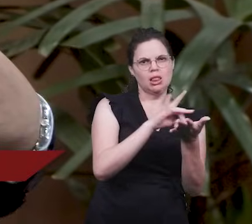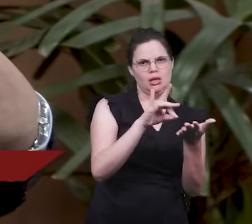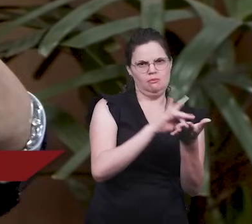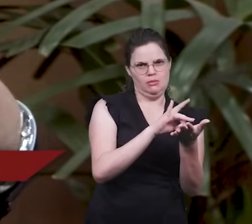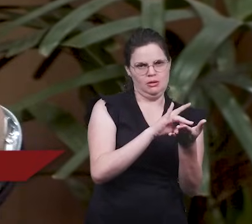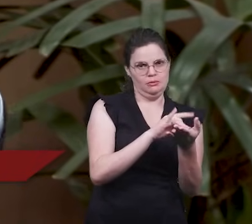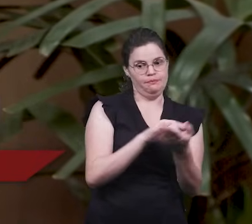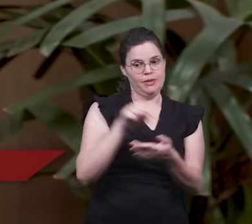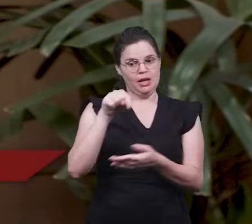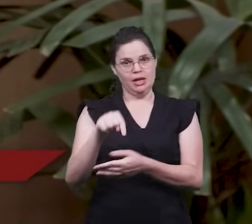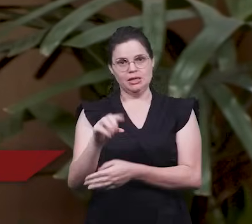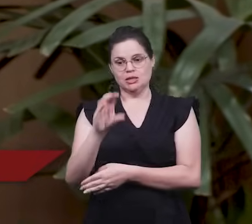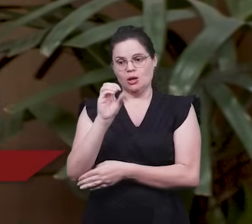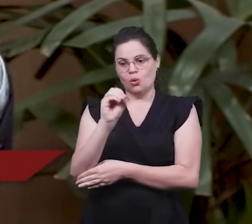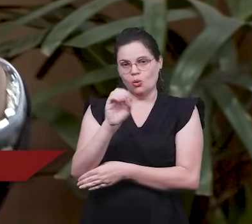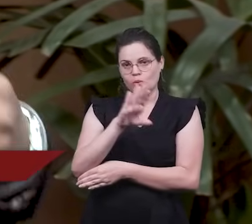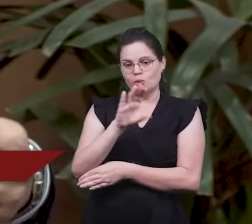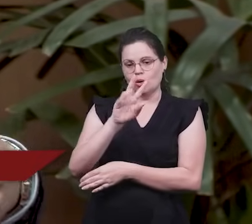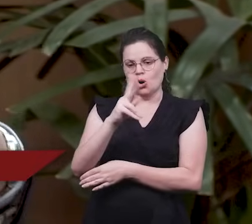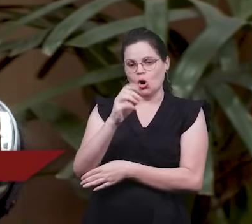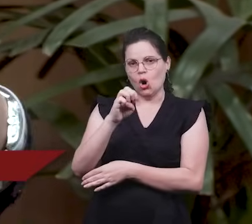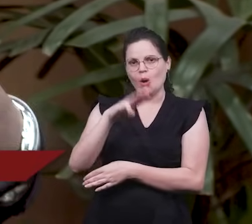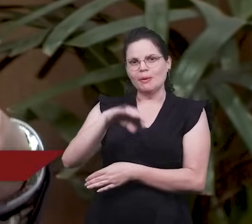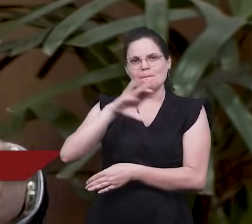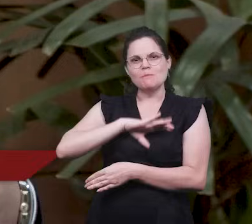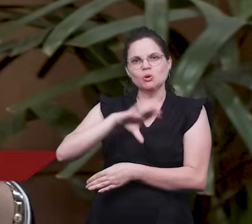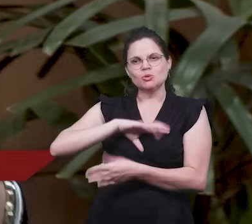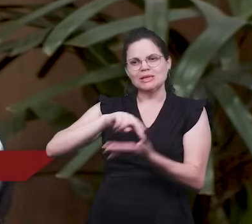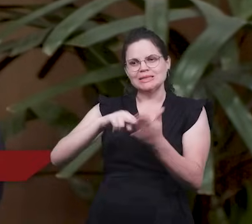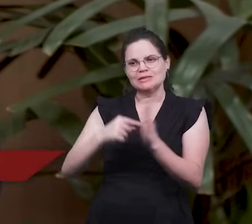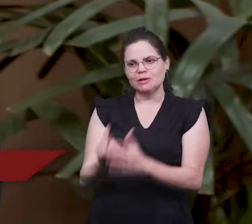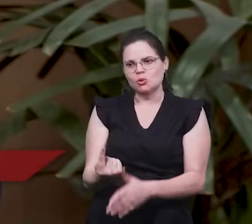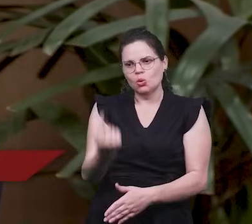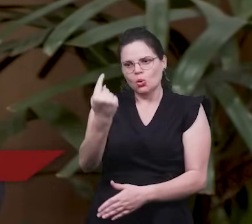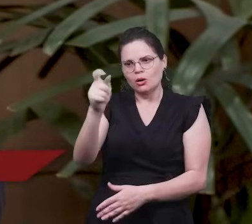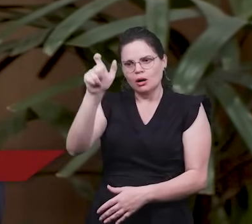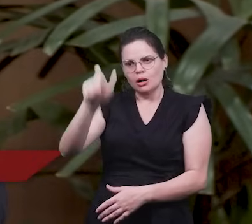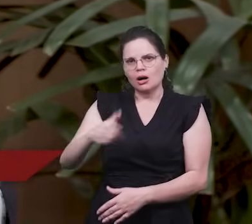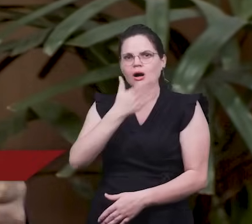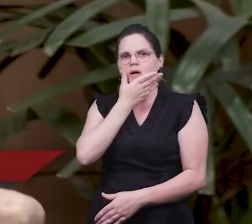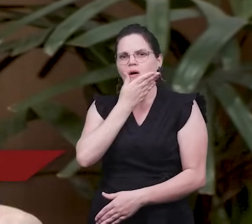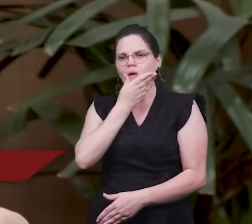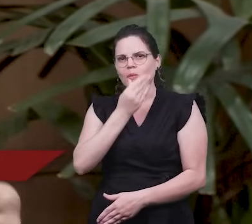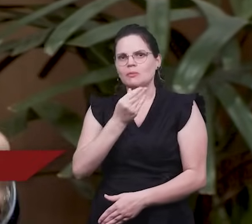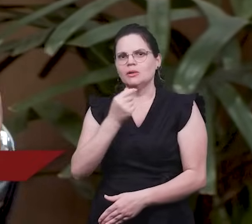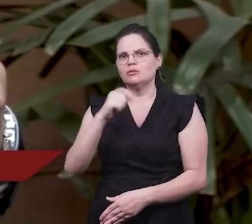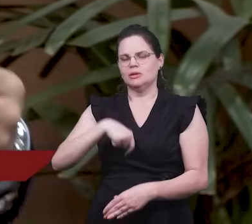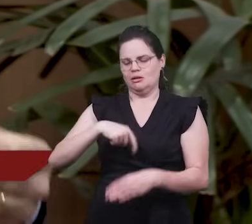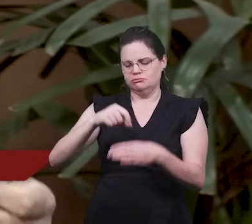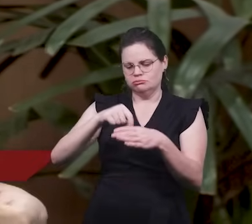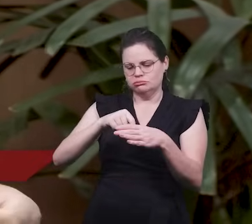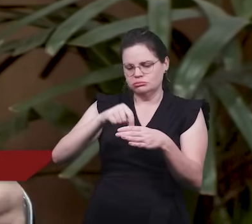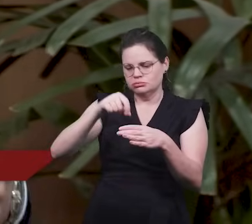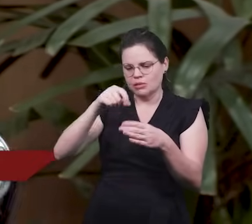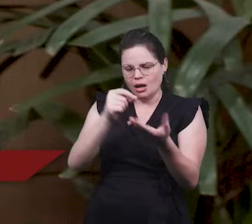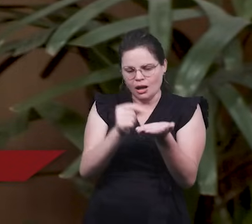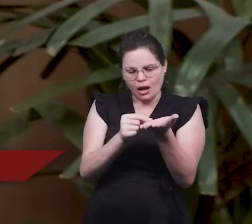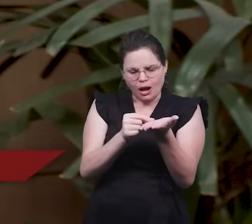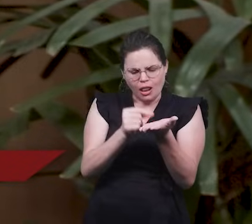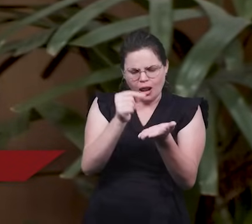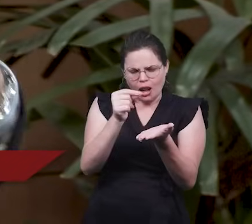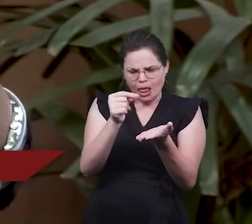homem pegou essa semente, que é o grão de mostarda, Muito como o pastor bom, Gilson disse, Isso é bom. que é a fé, e